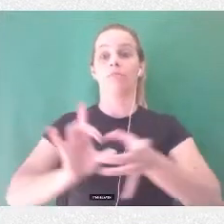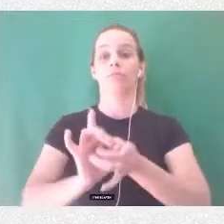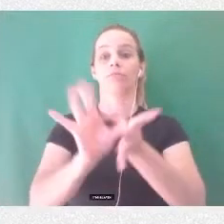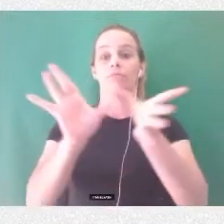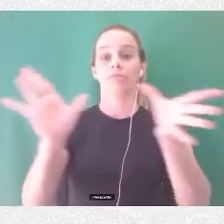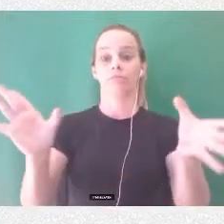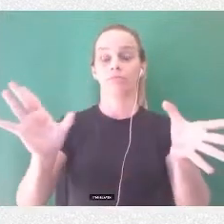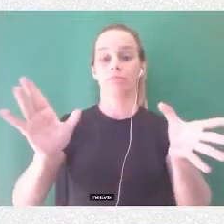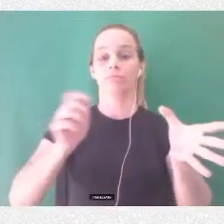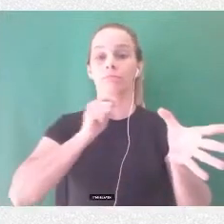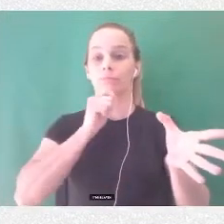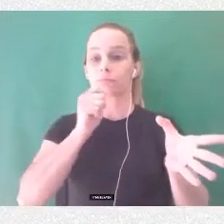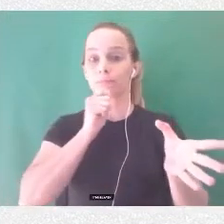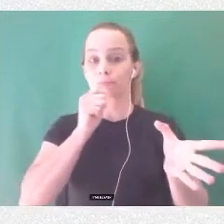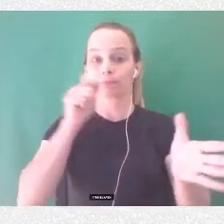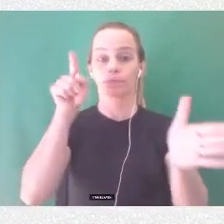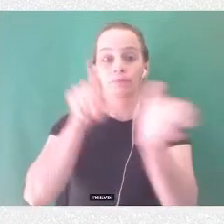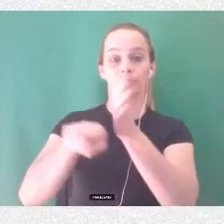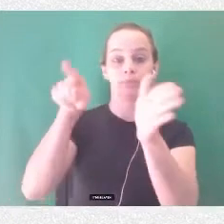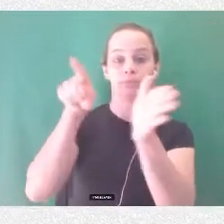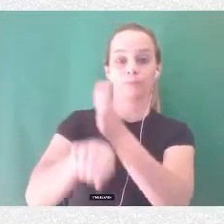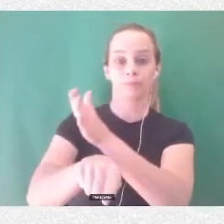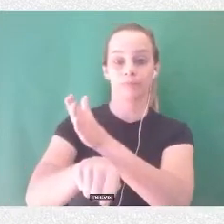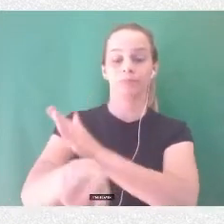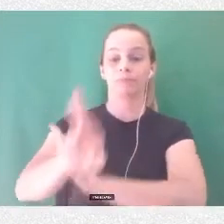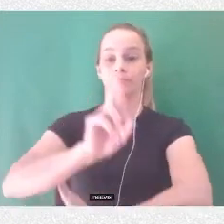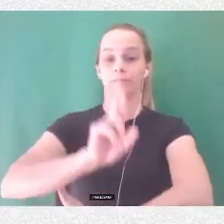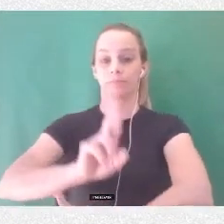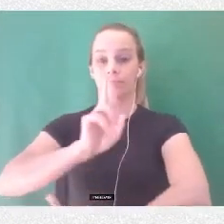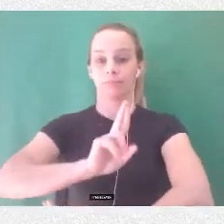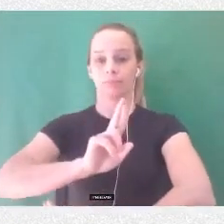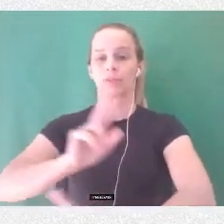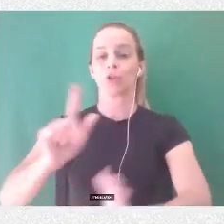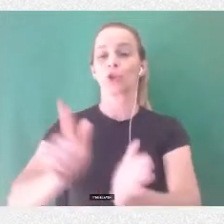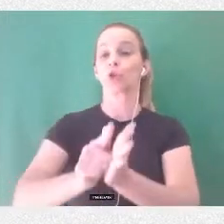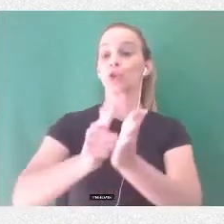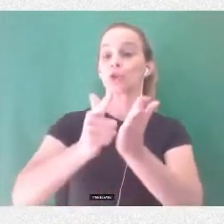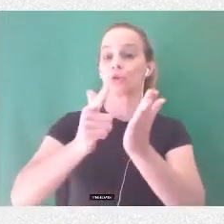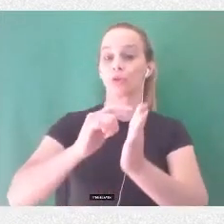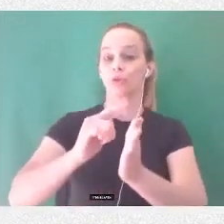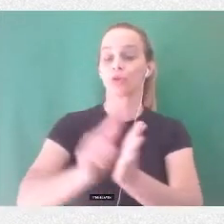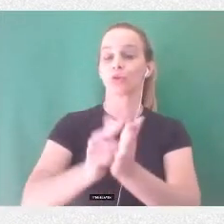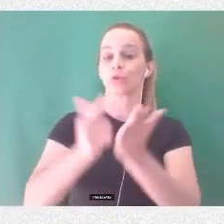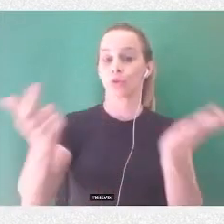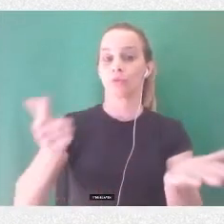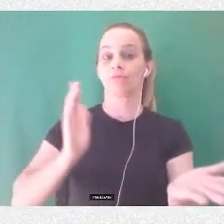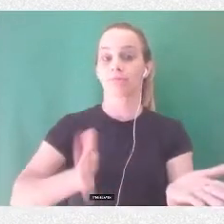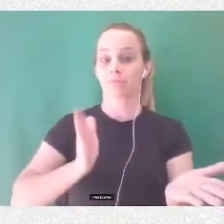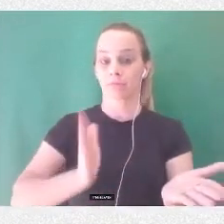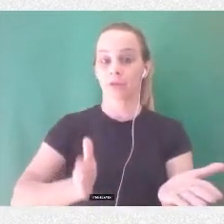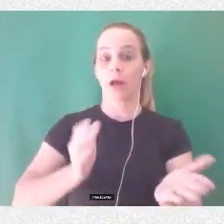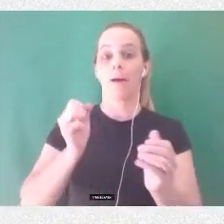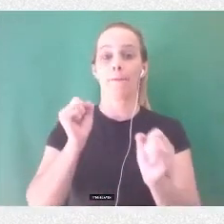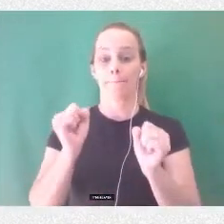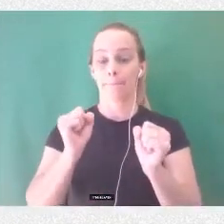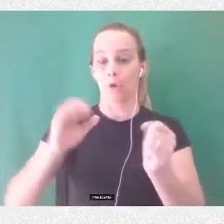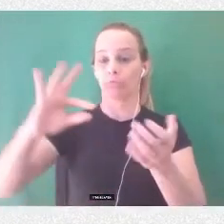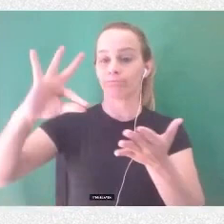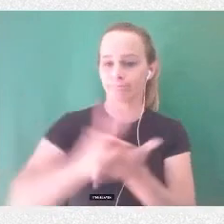na sala de imprensa. Os jornalistas já podem realizar as inscrições pelo chat lá do Google